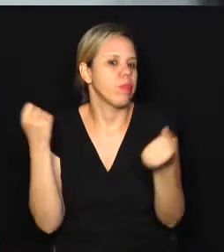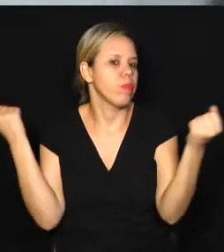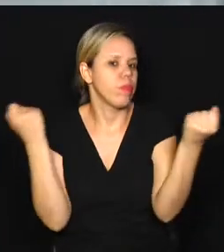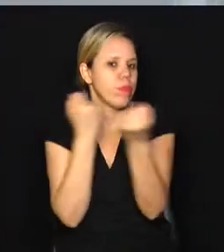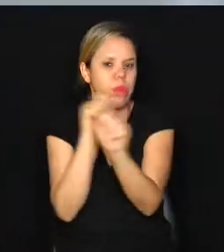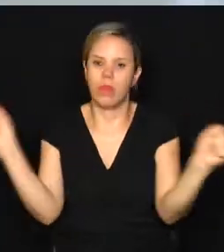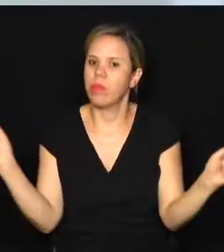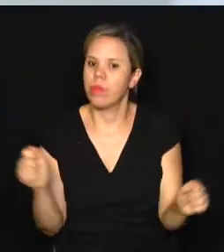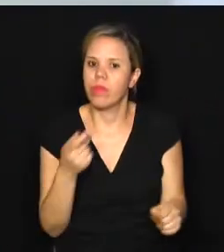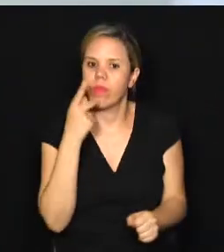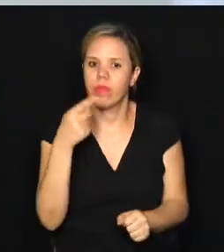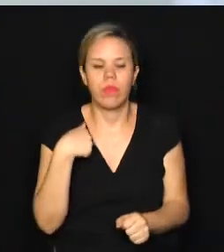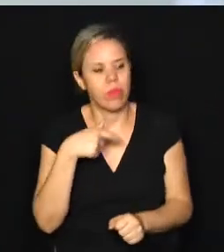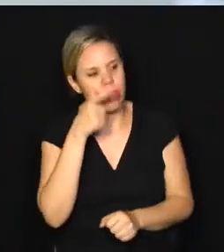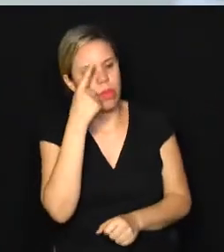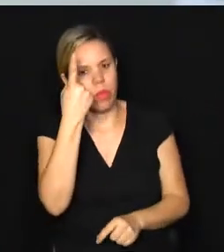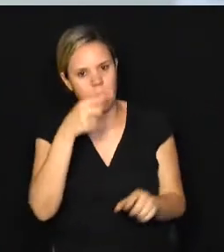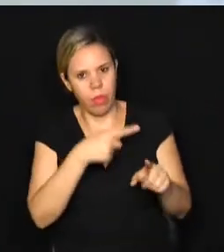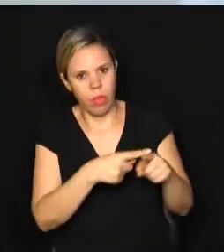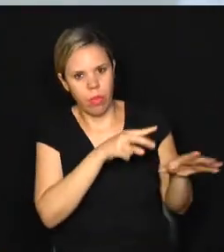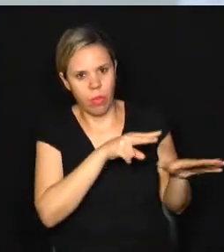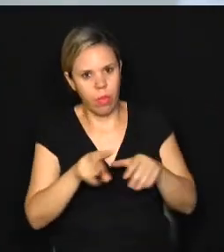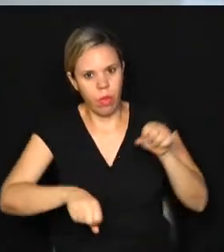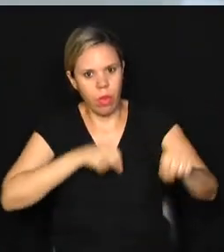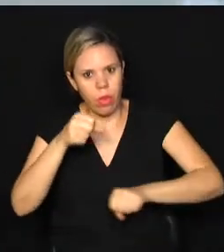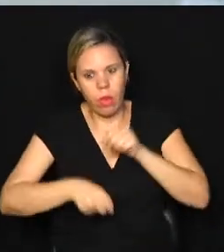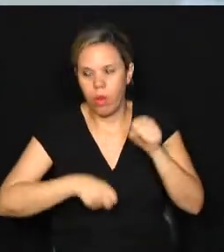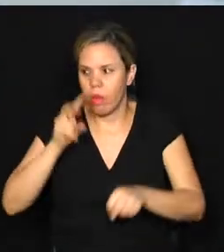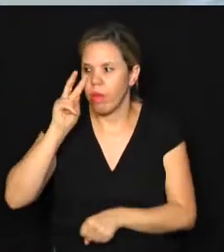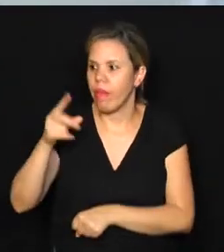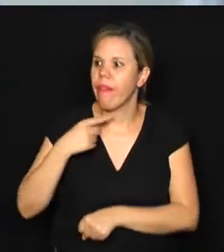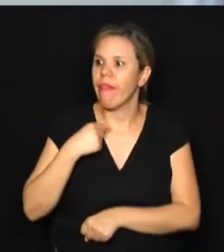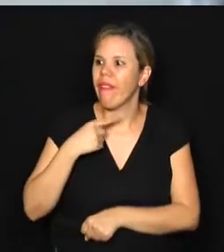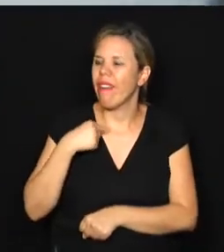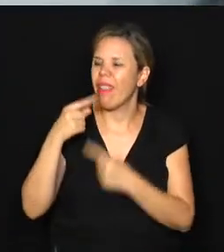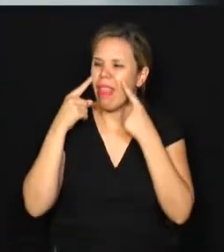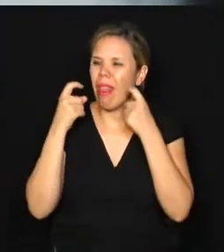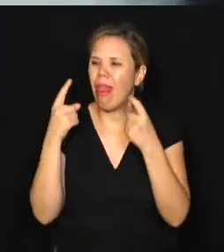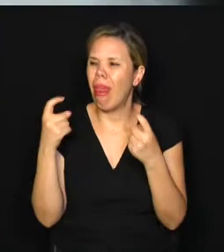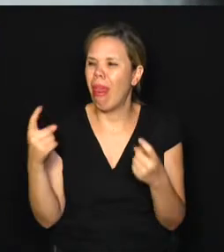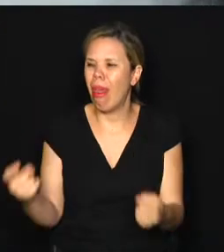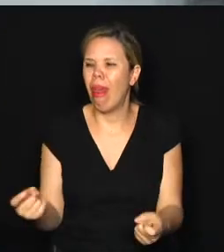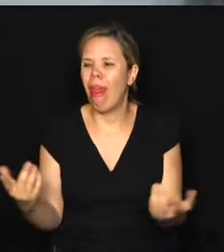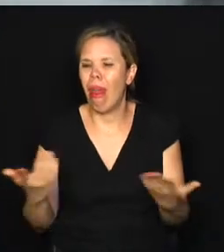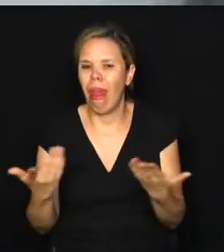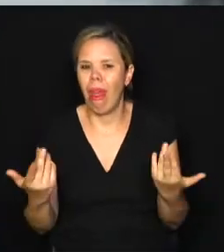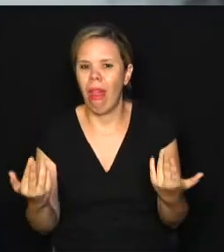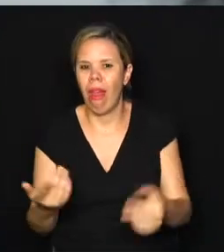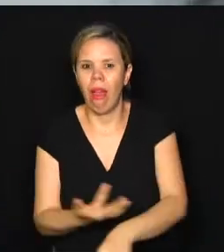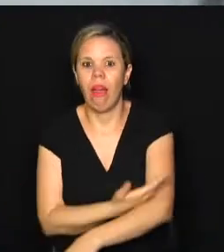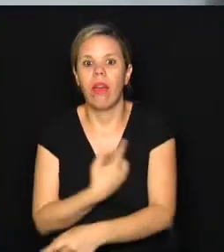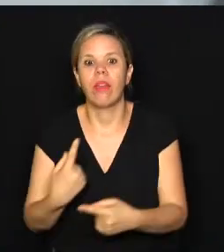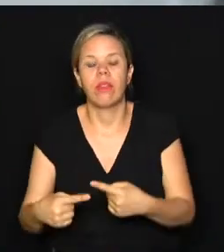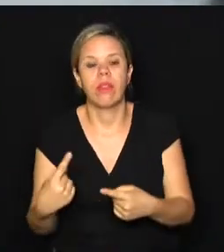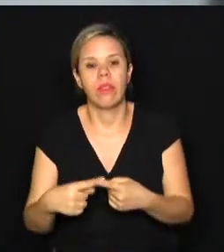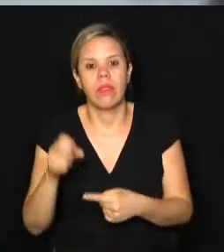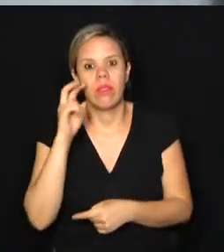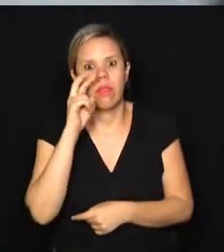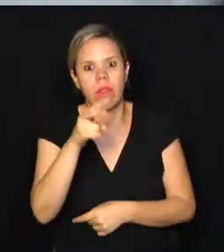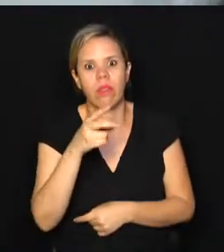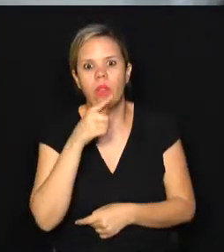comentar. Eu passo lá uma vez por semana pedalando, eu fico com vontade de chorar, como estou agora também. Por quê? Você vê um